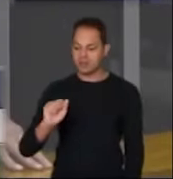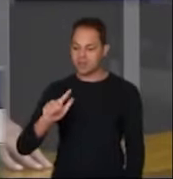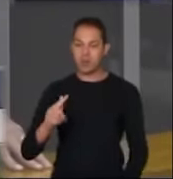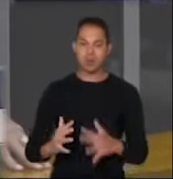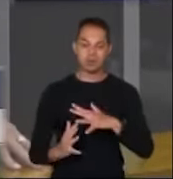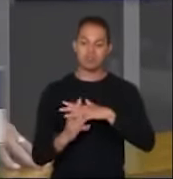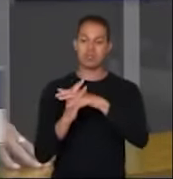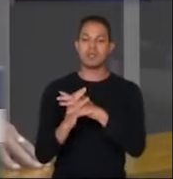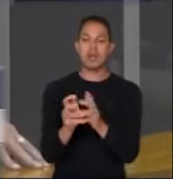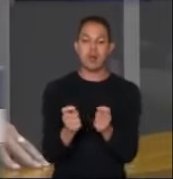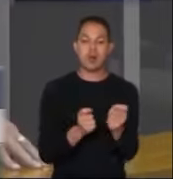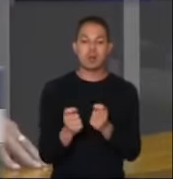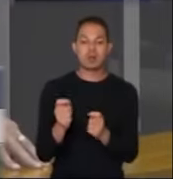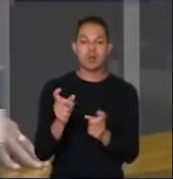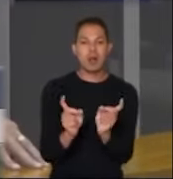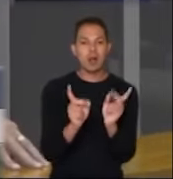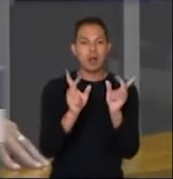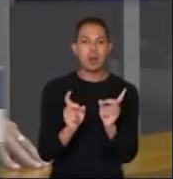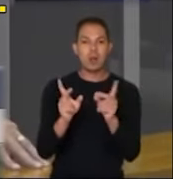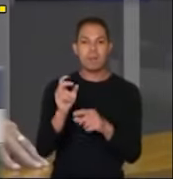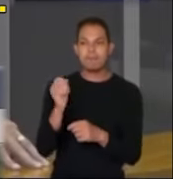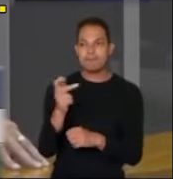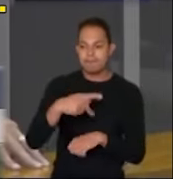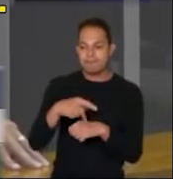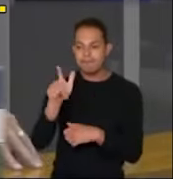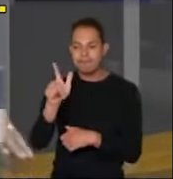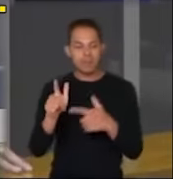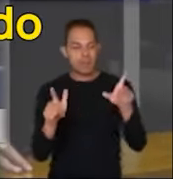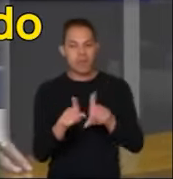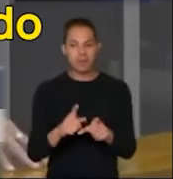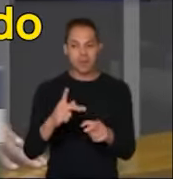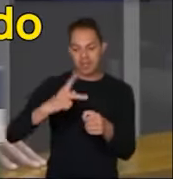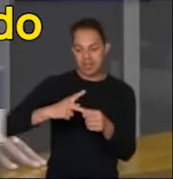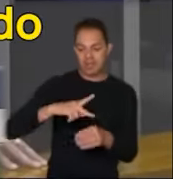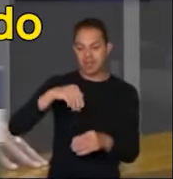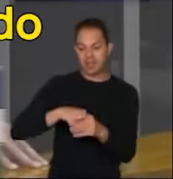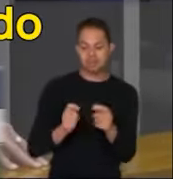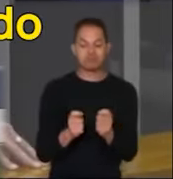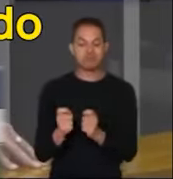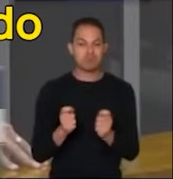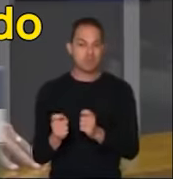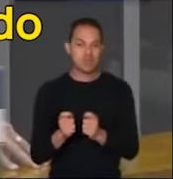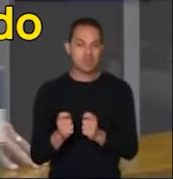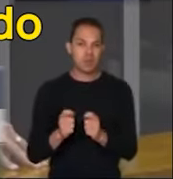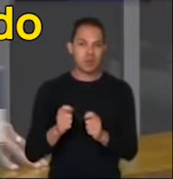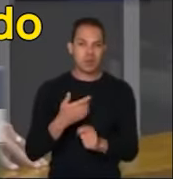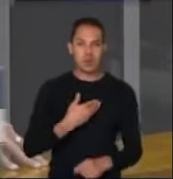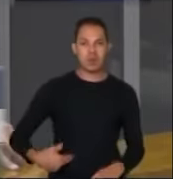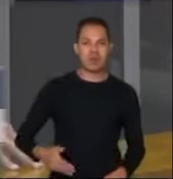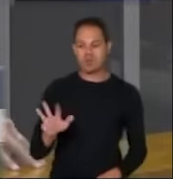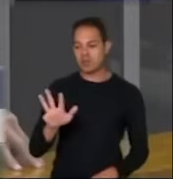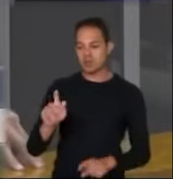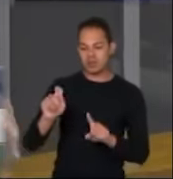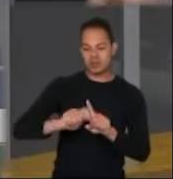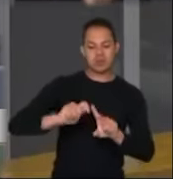ainda dizem que vão também controlar o preço do petróleo na Petrobras. O governo Lula, em 2 meses, está conseguindo